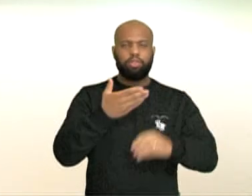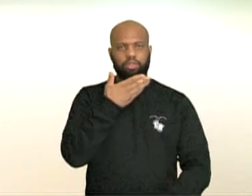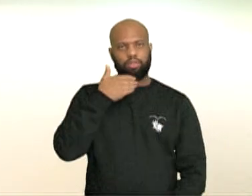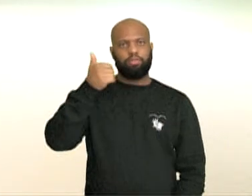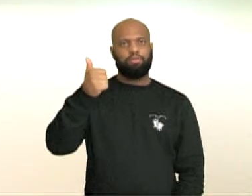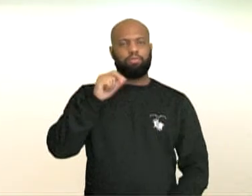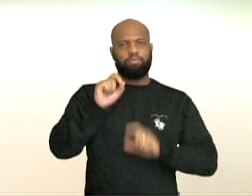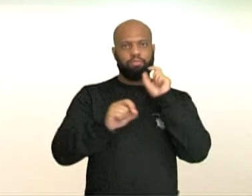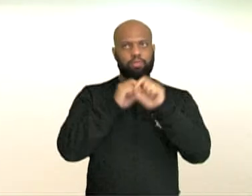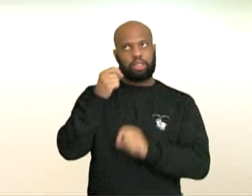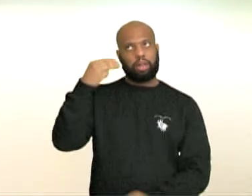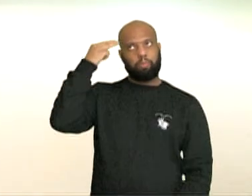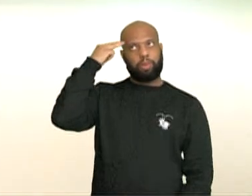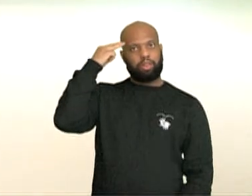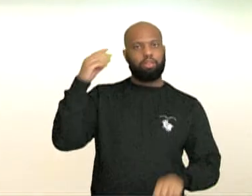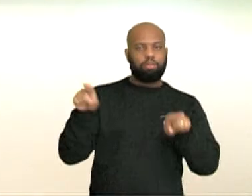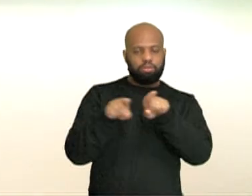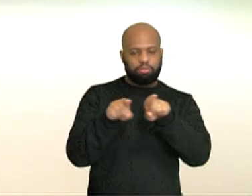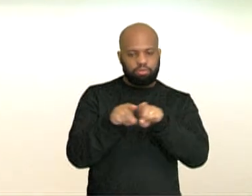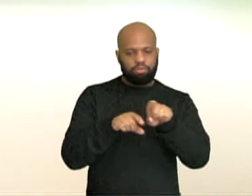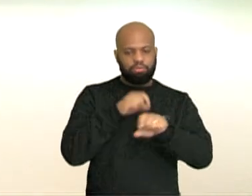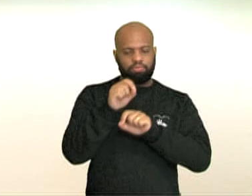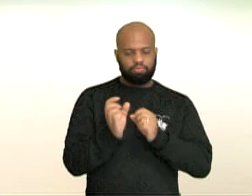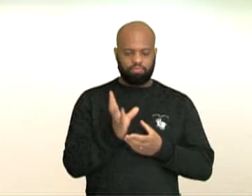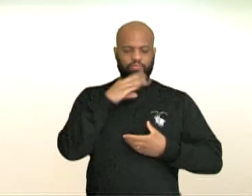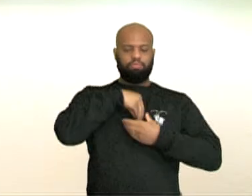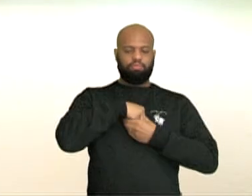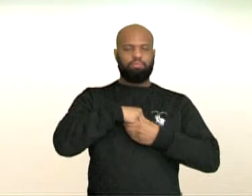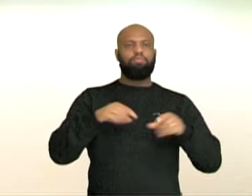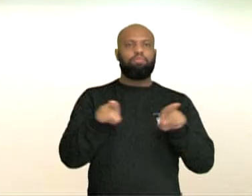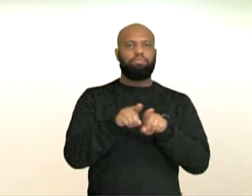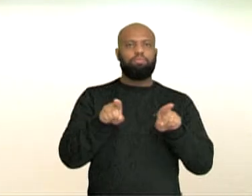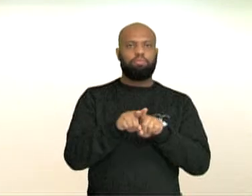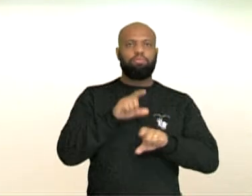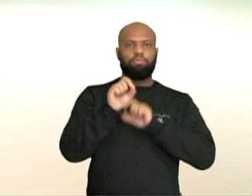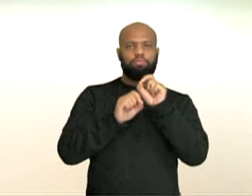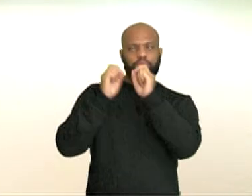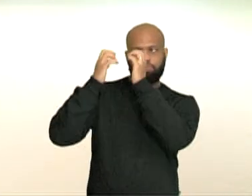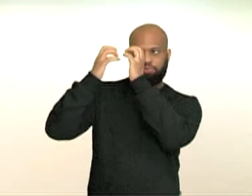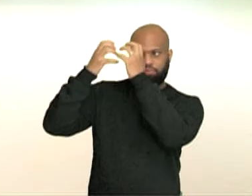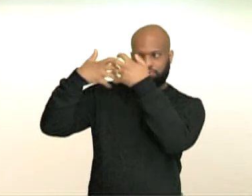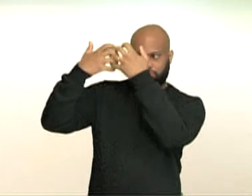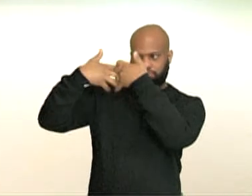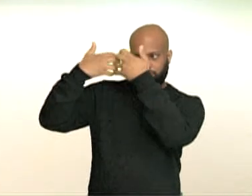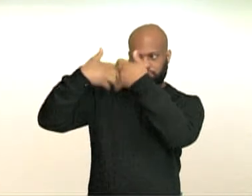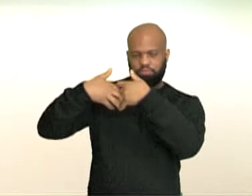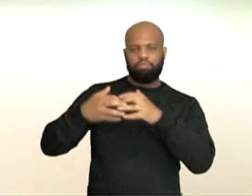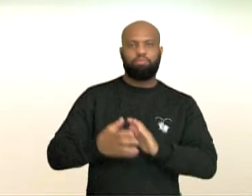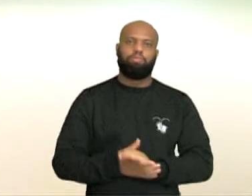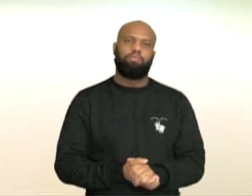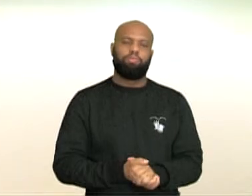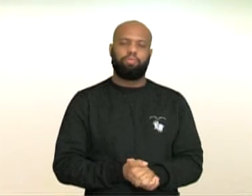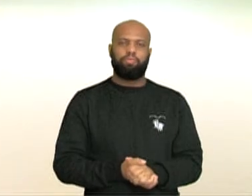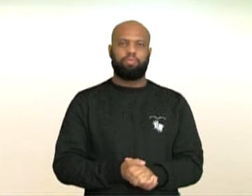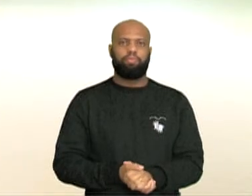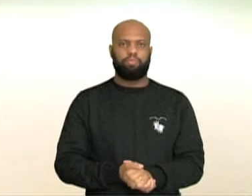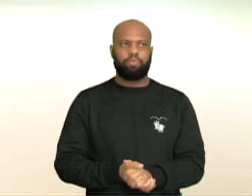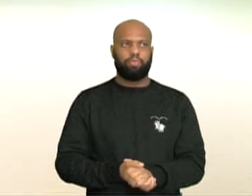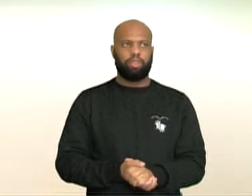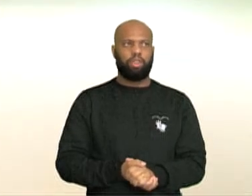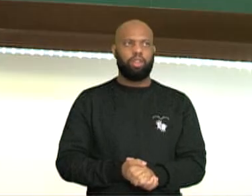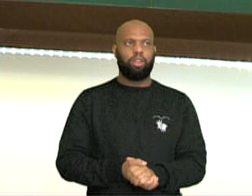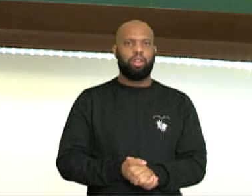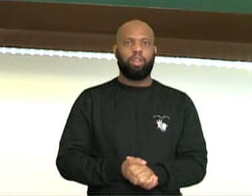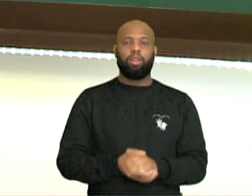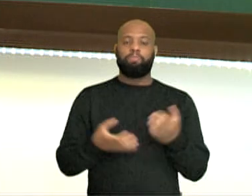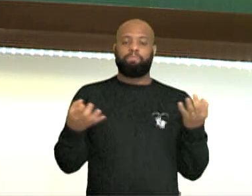na parte mental, na parte espiritual e cognitiva dos seus praticantes, tá?